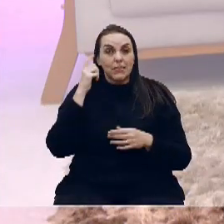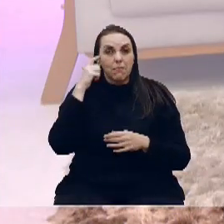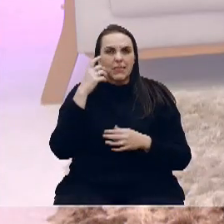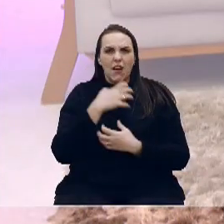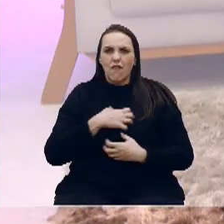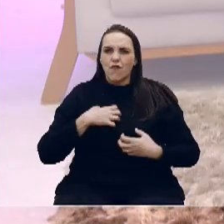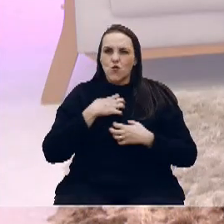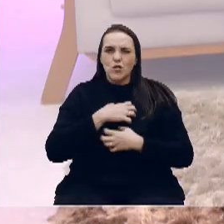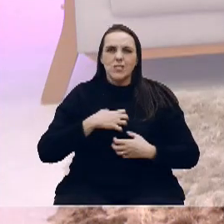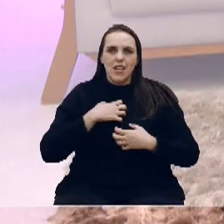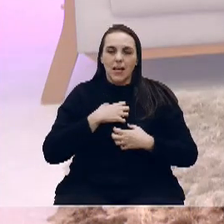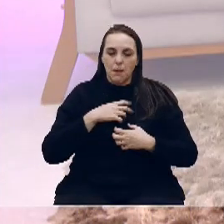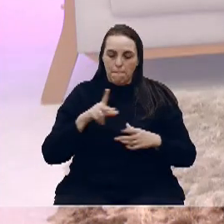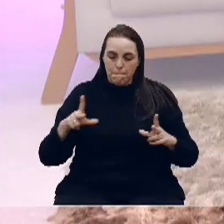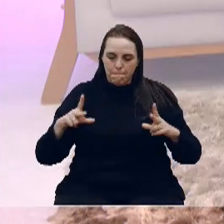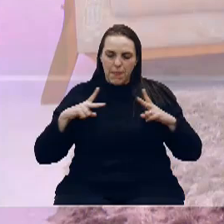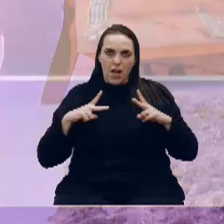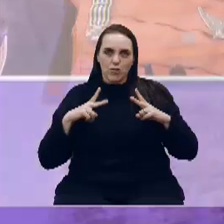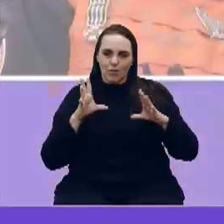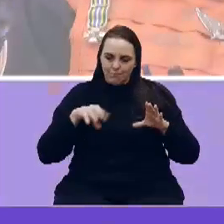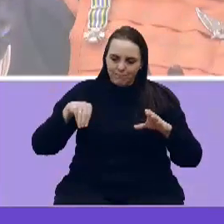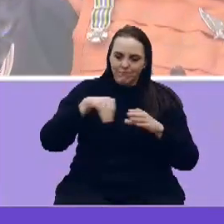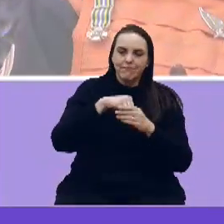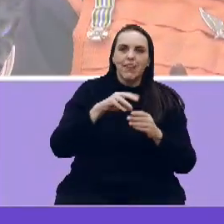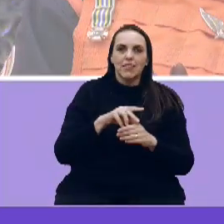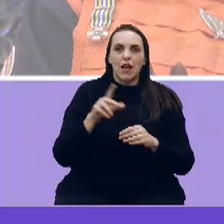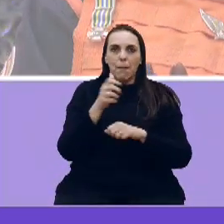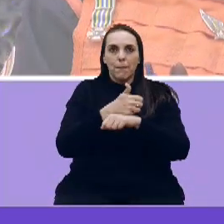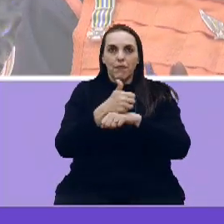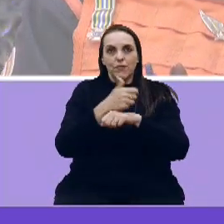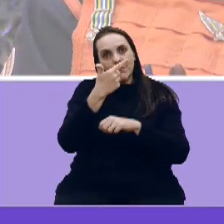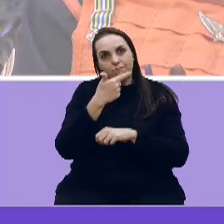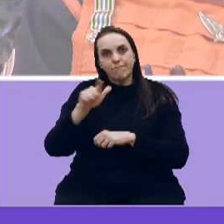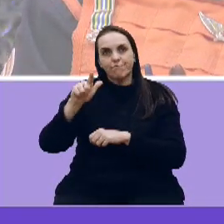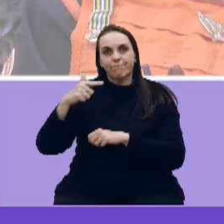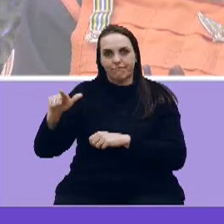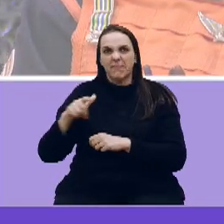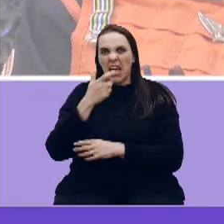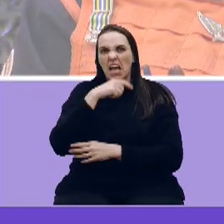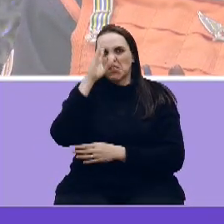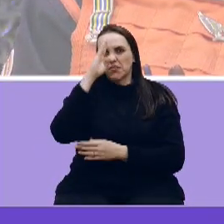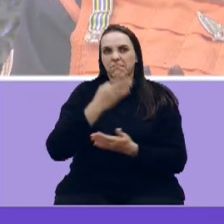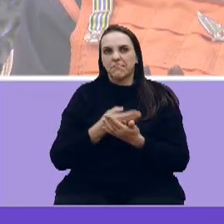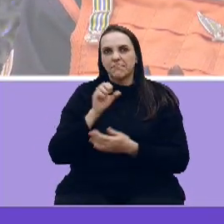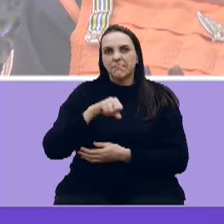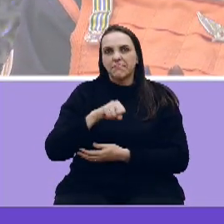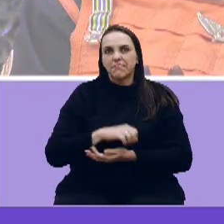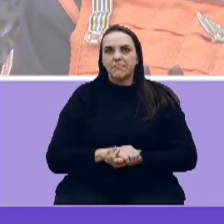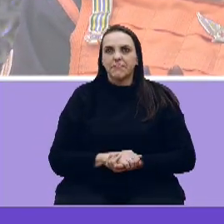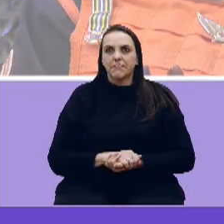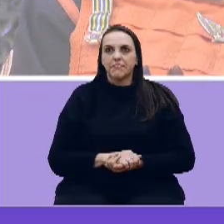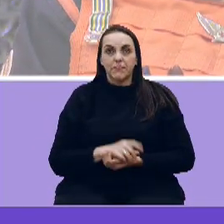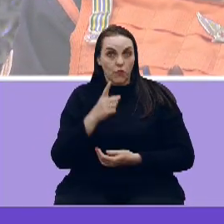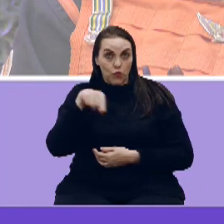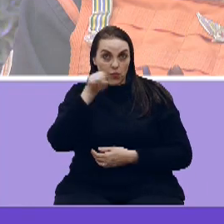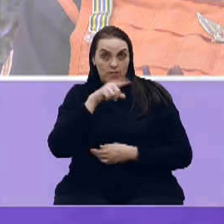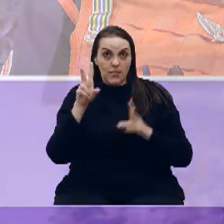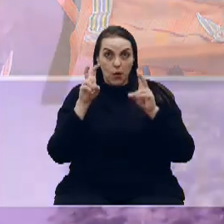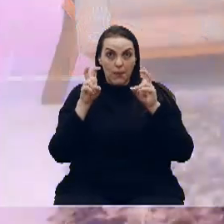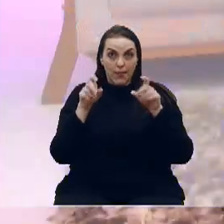frustração pessoal dentro do exercício da profissão do outro. Acredito que sim. O que vocês acham, meninas? Querem comentar?